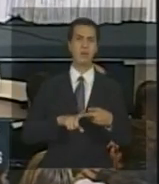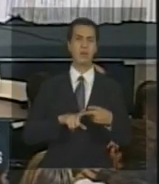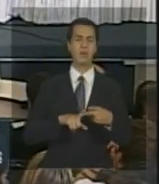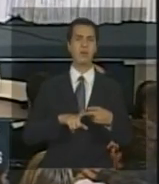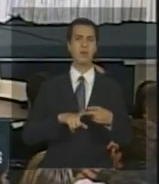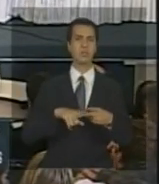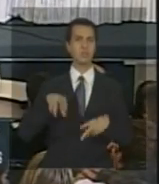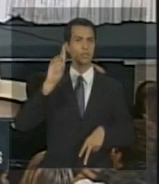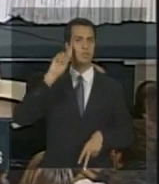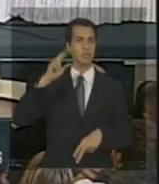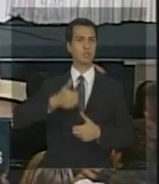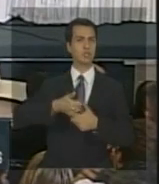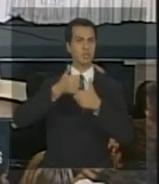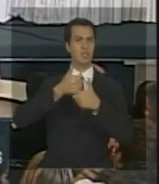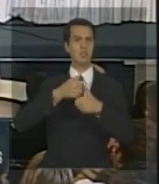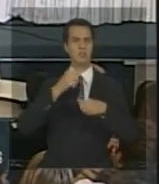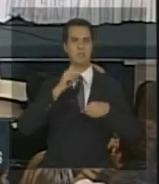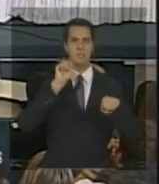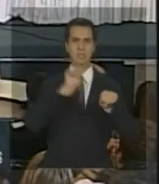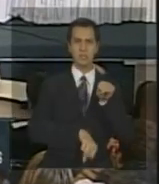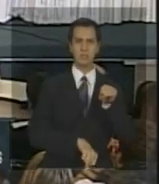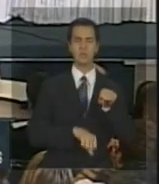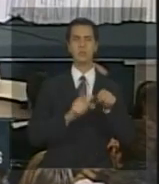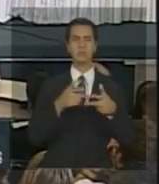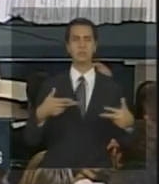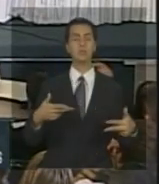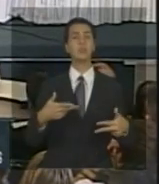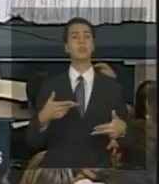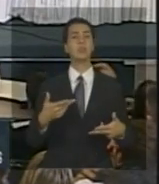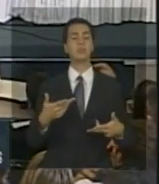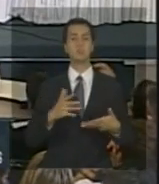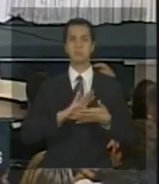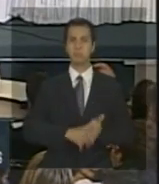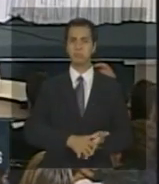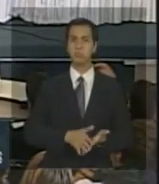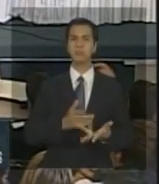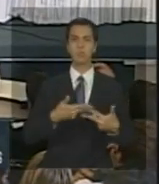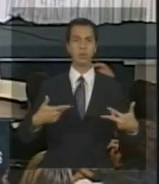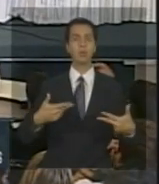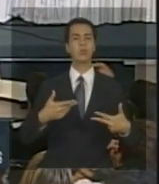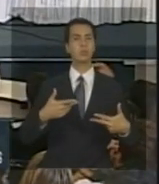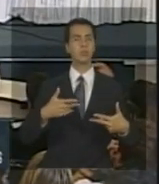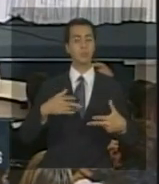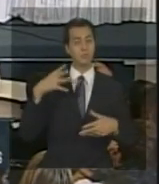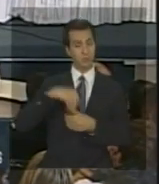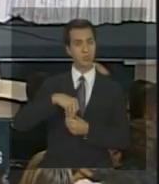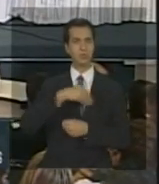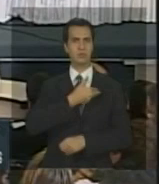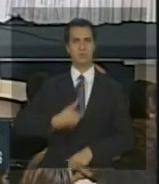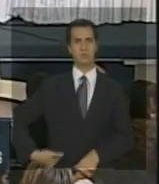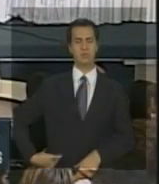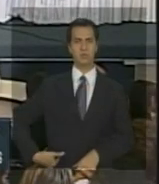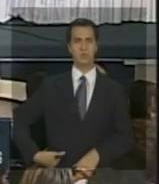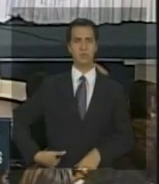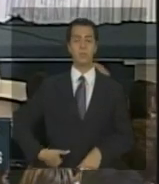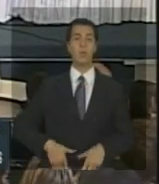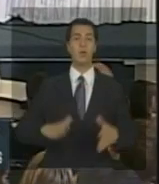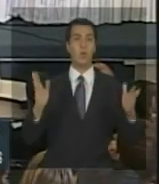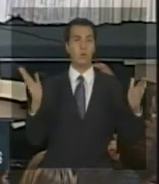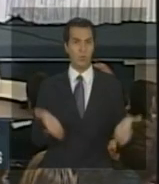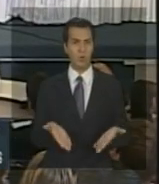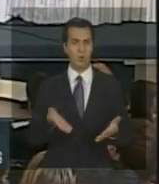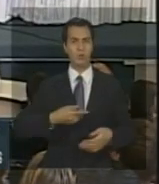própria atuação estatal. Nós hoje vivemos, neste período, um